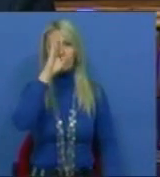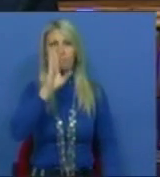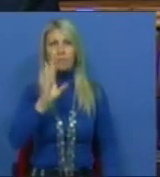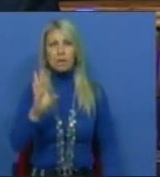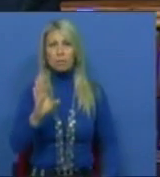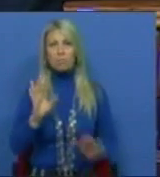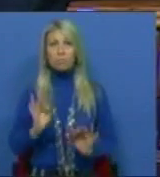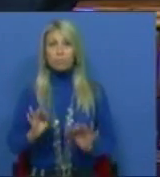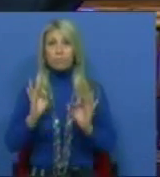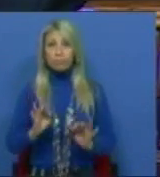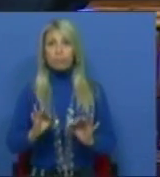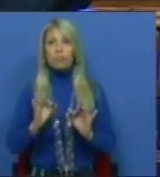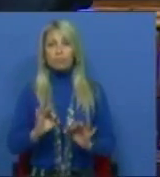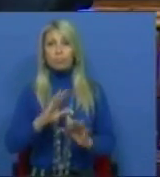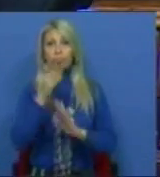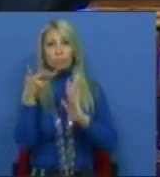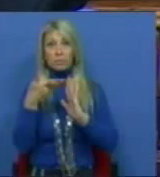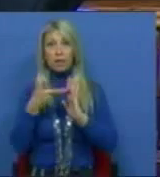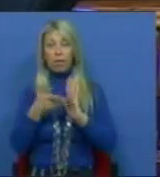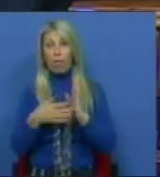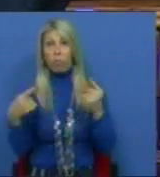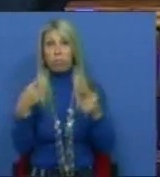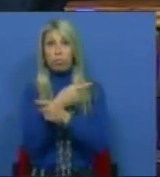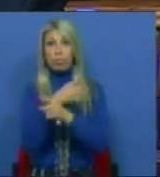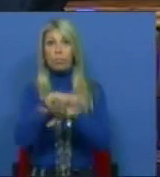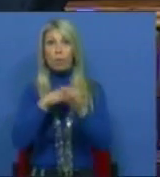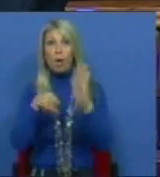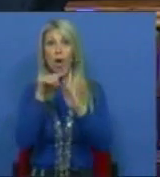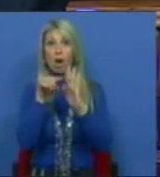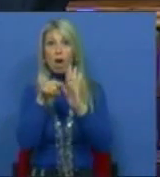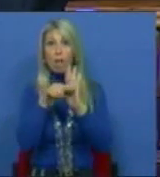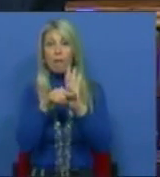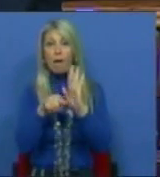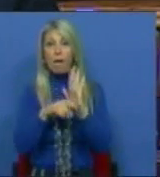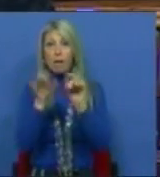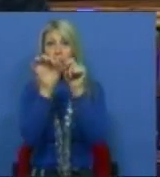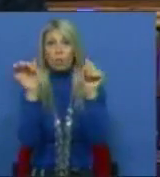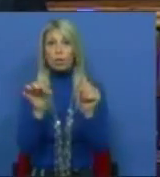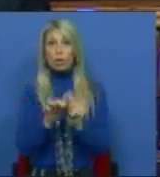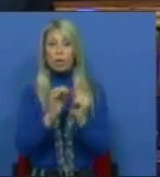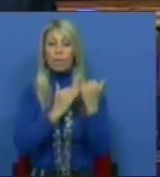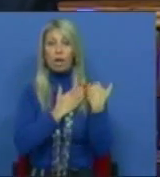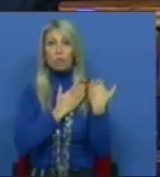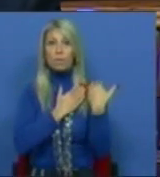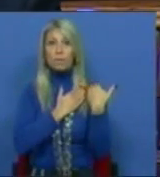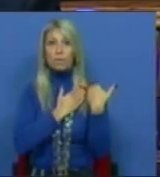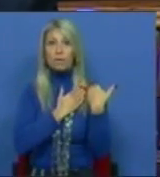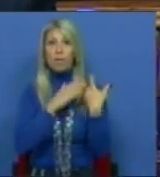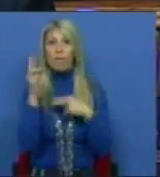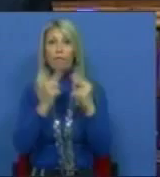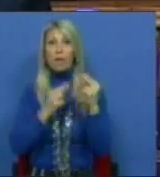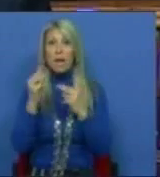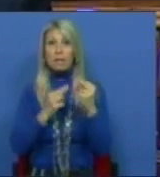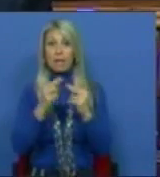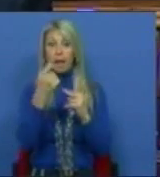da autêntica subversão que vai introduzir com esta norma no sistema de responsabilização financeira